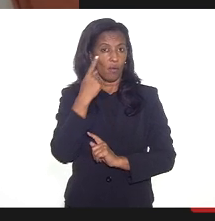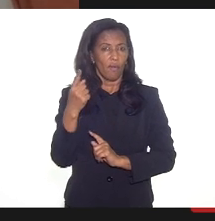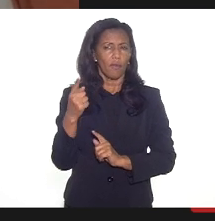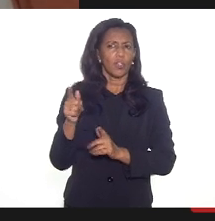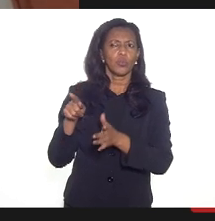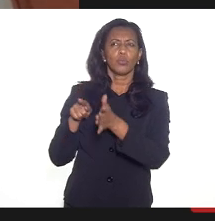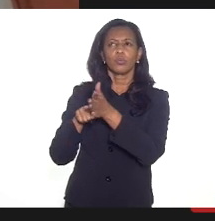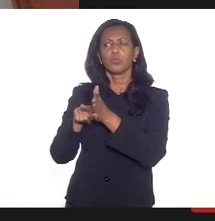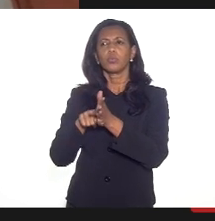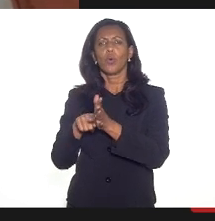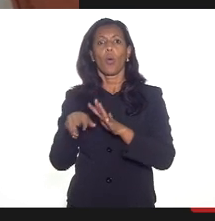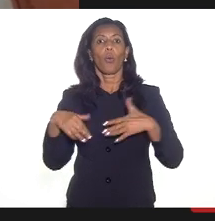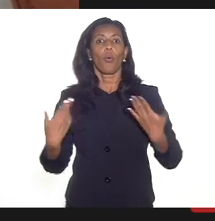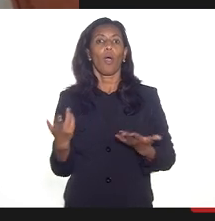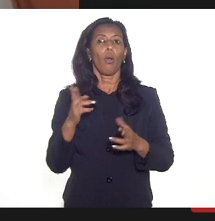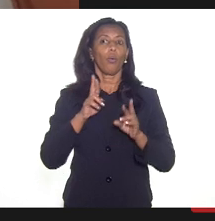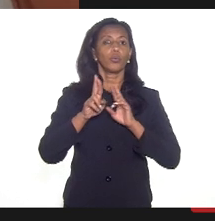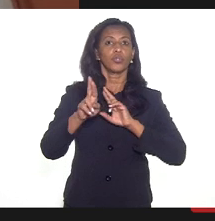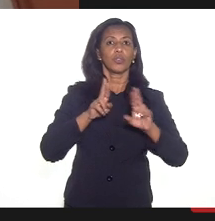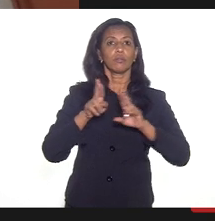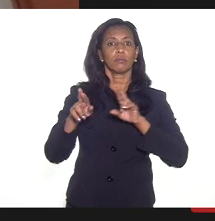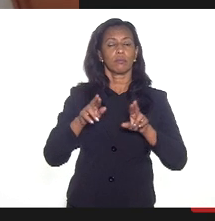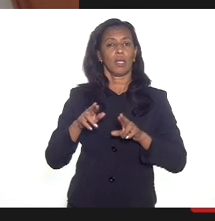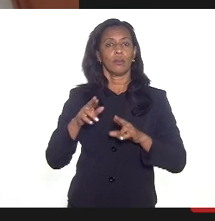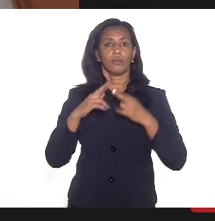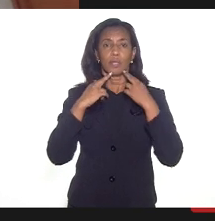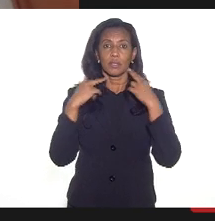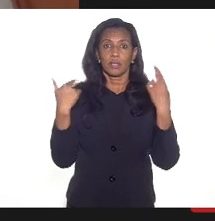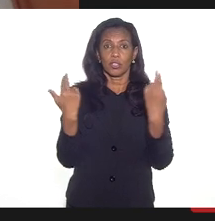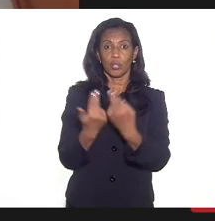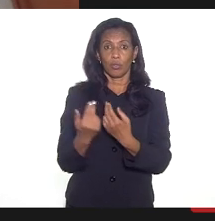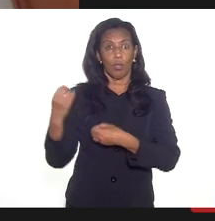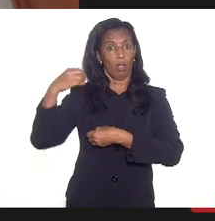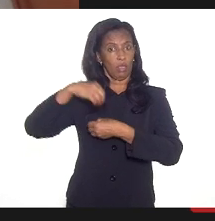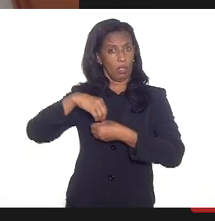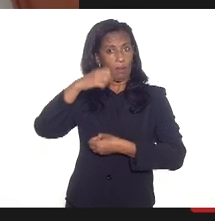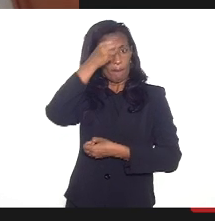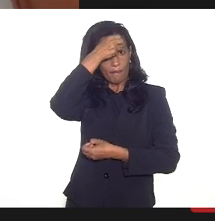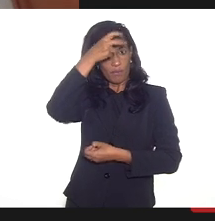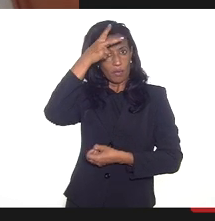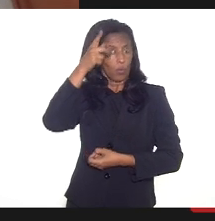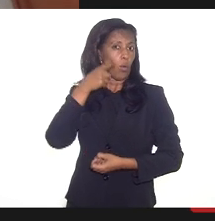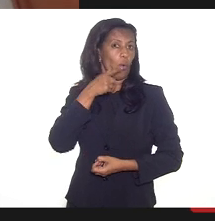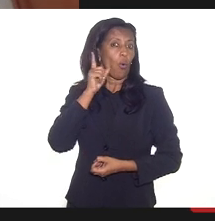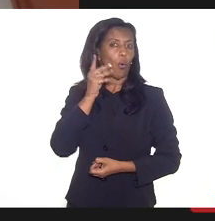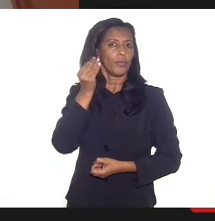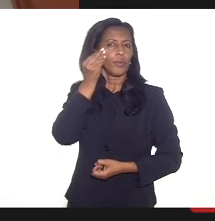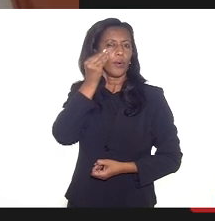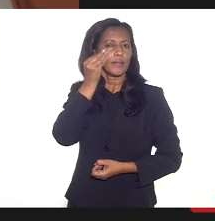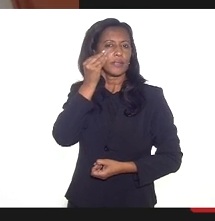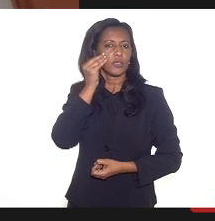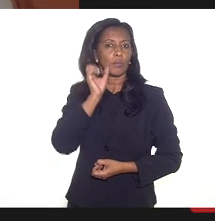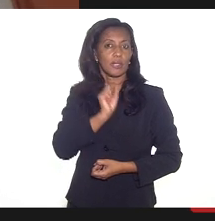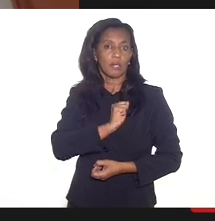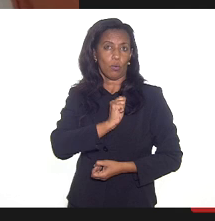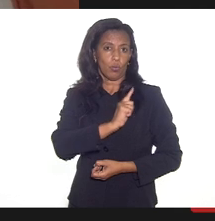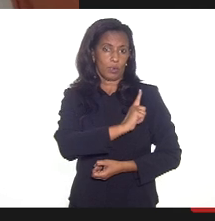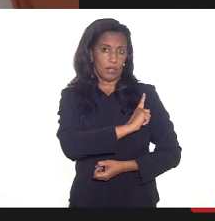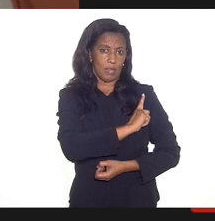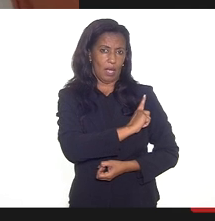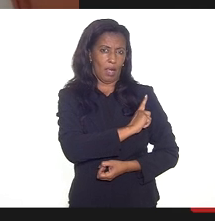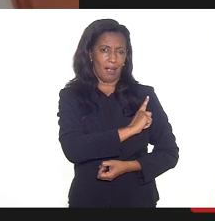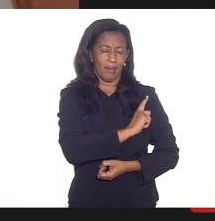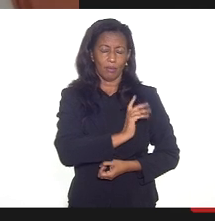são os resultados dessas audiências públicas nos municípios, que ontem eu assisti uma em São Gonçalo e